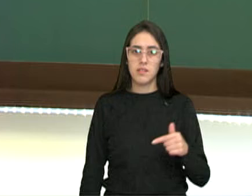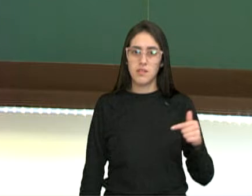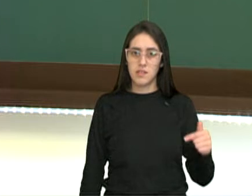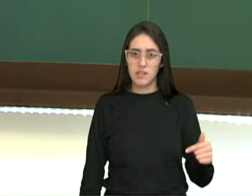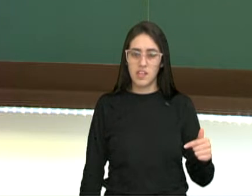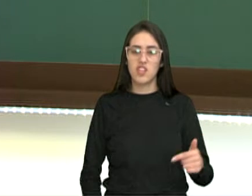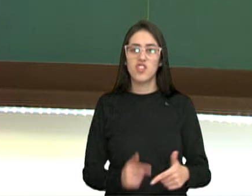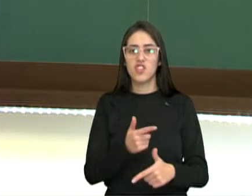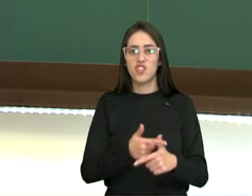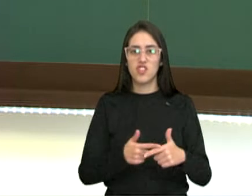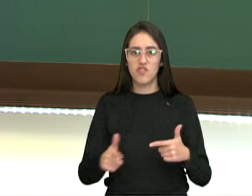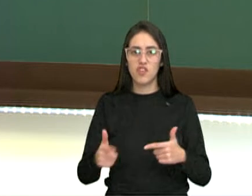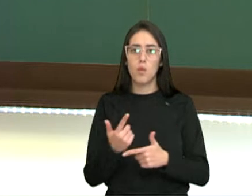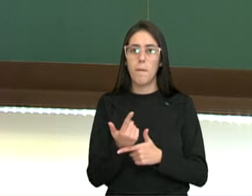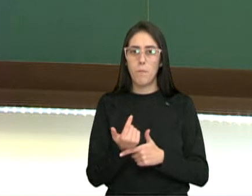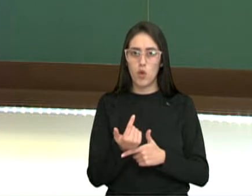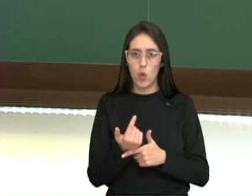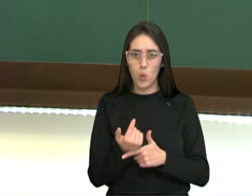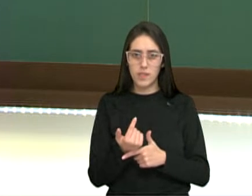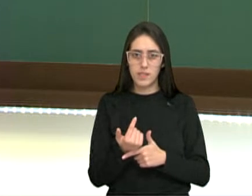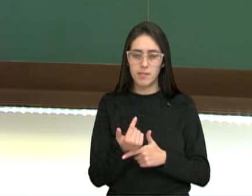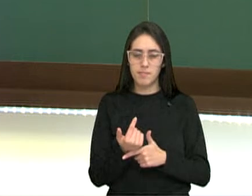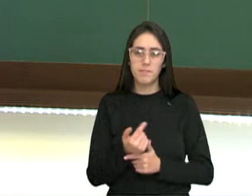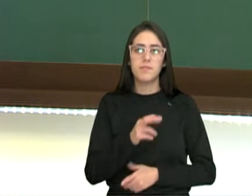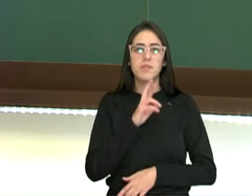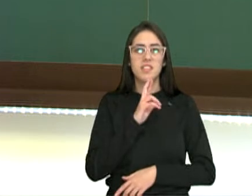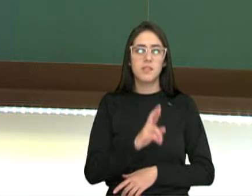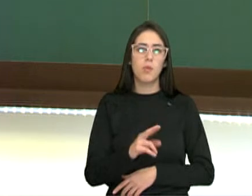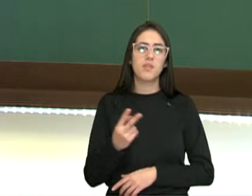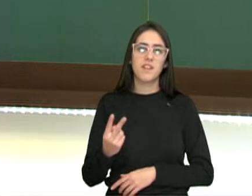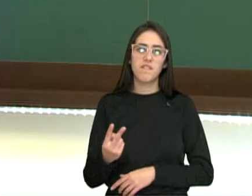277 dividido por 12, que vai ser igual a